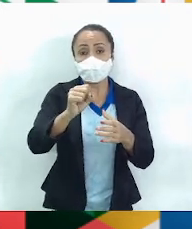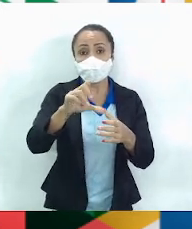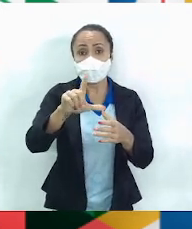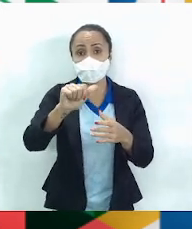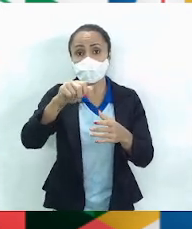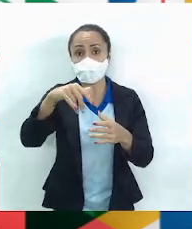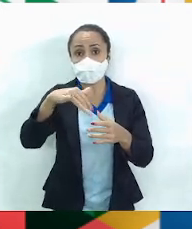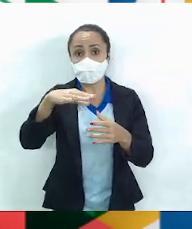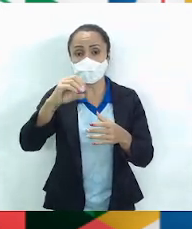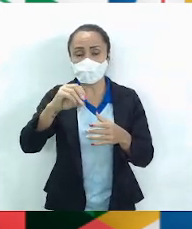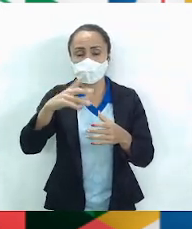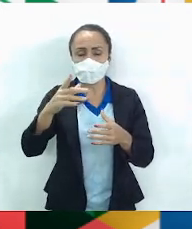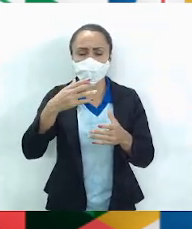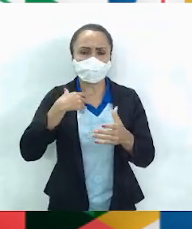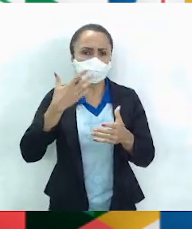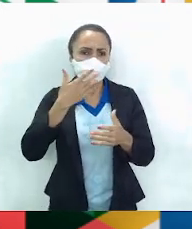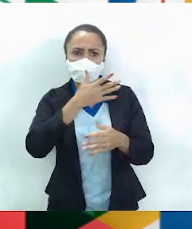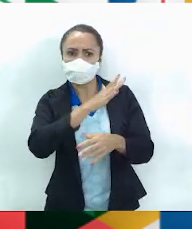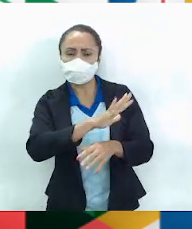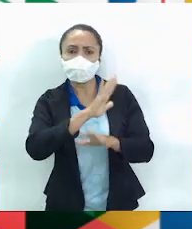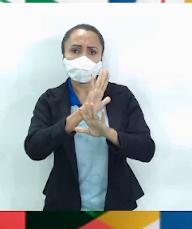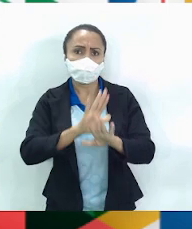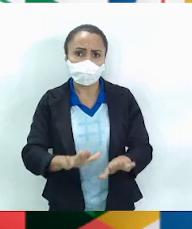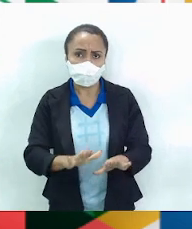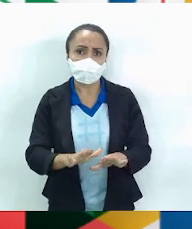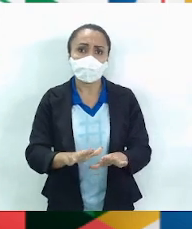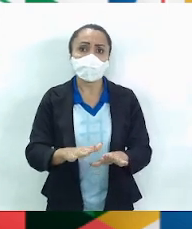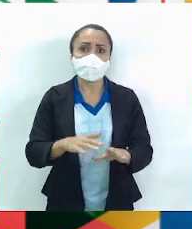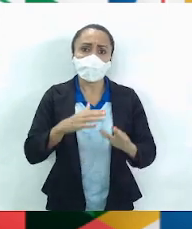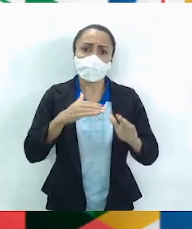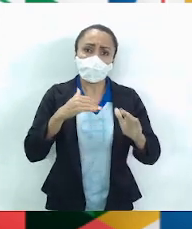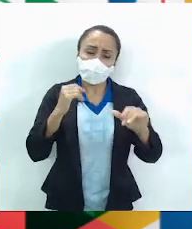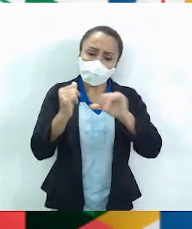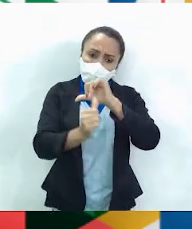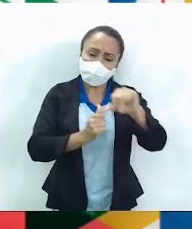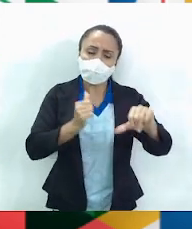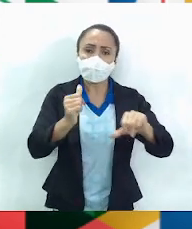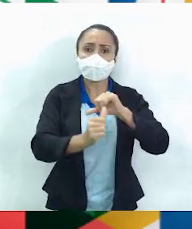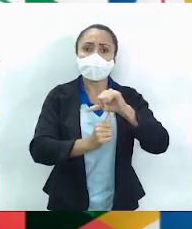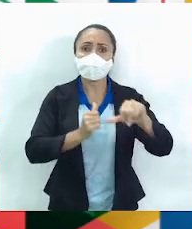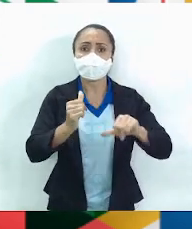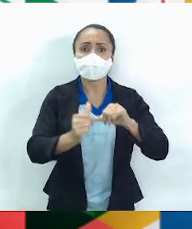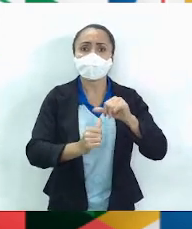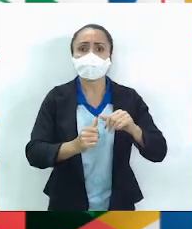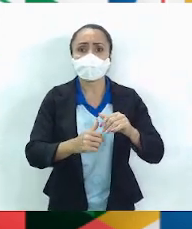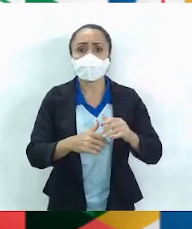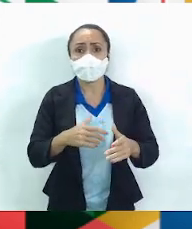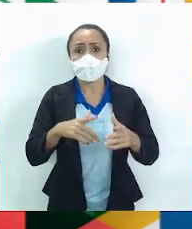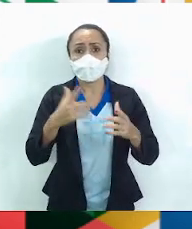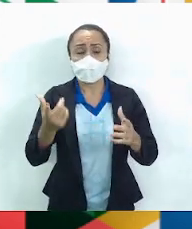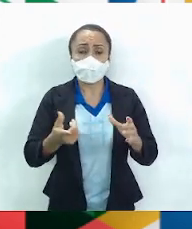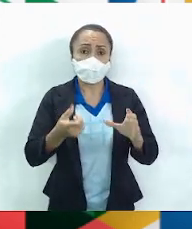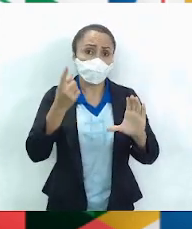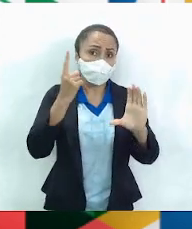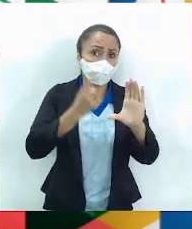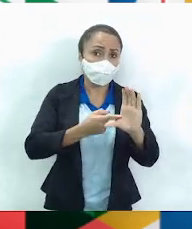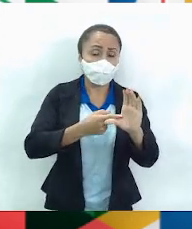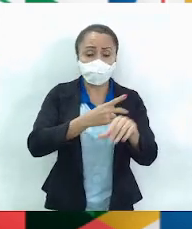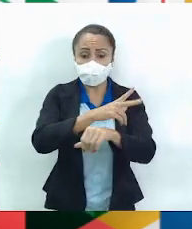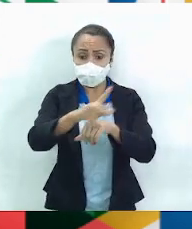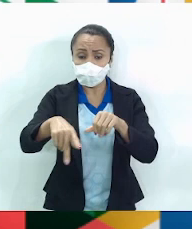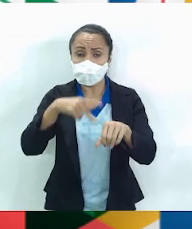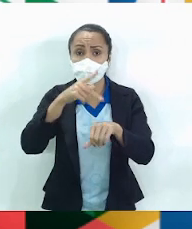que estavam insatisfeitos com as reformas promovidas pelos comunistas no